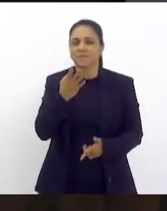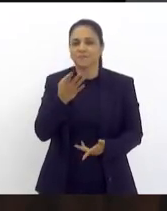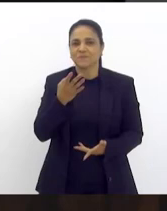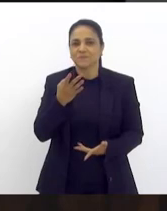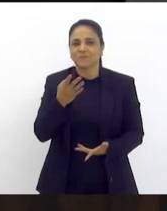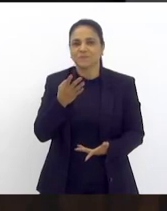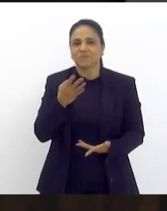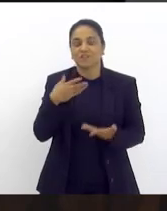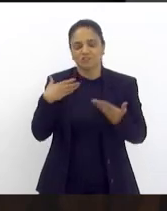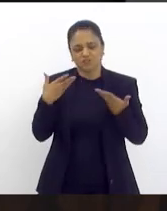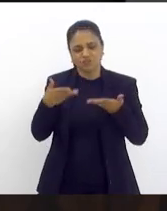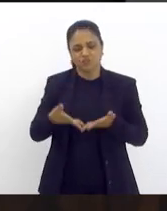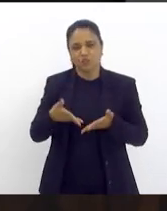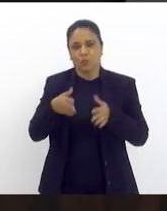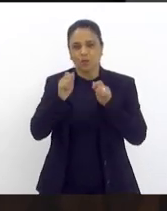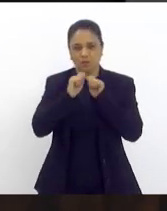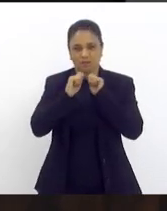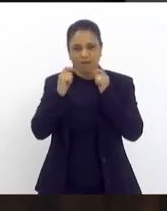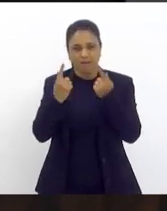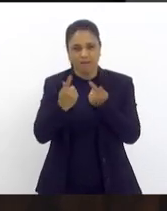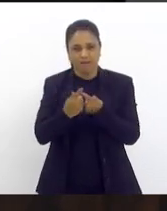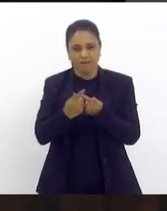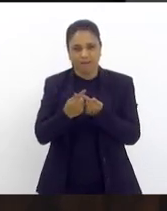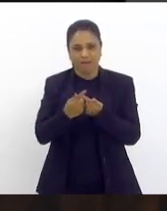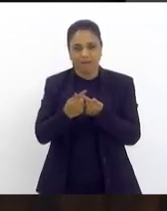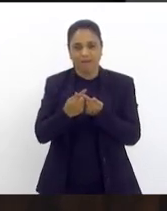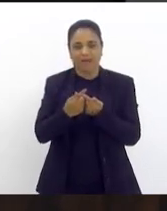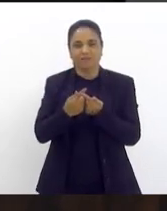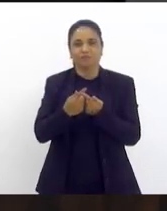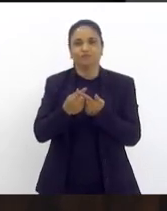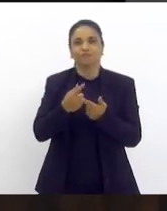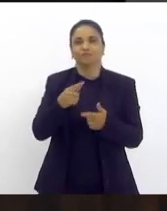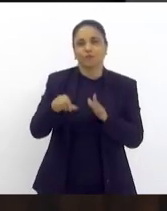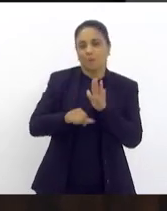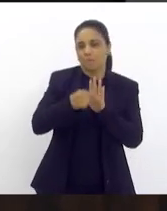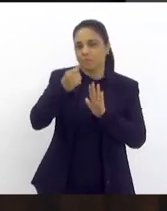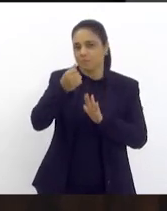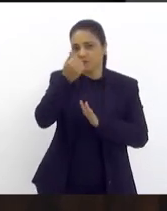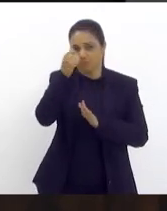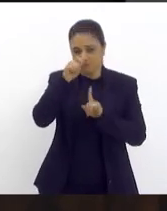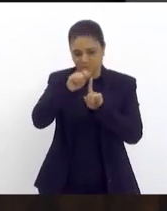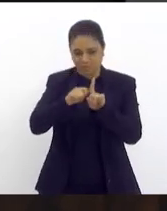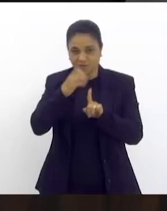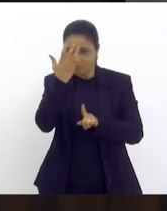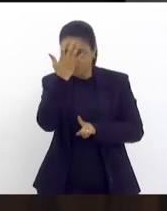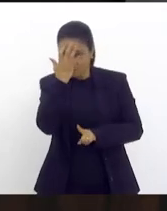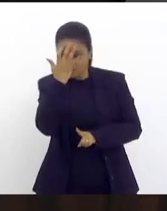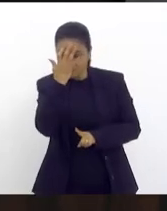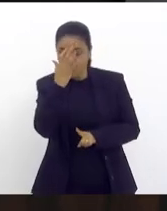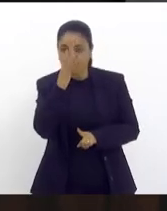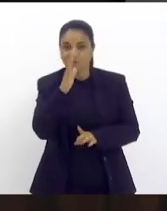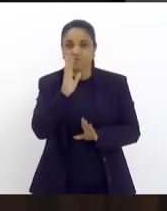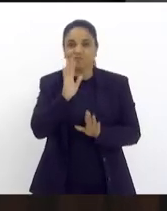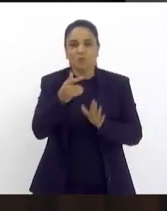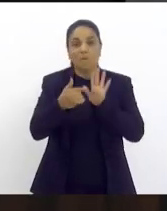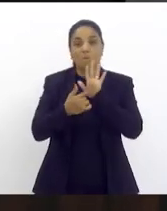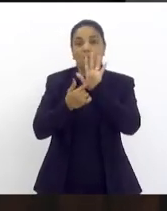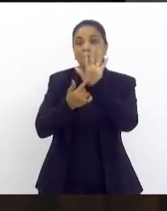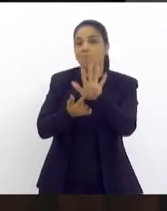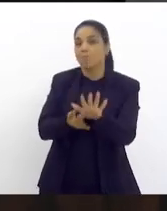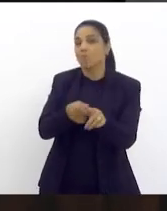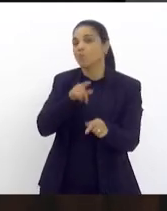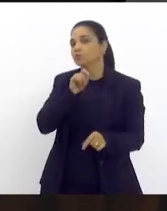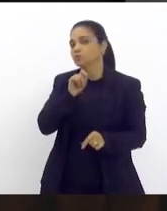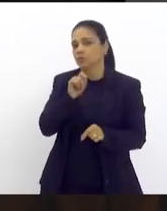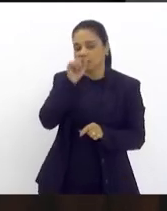chegou a essa casa já tomando posse dia 1 de fevereiro e já demonstra